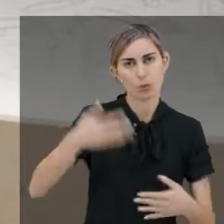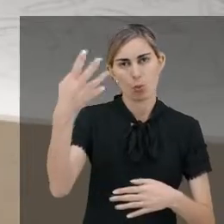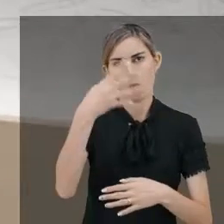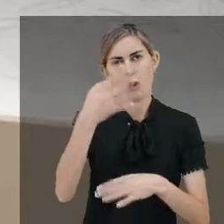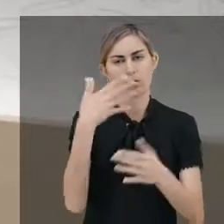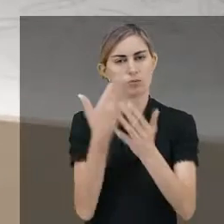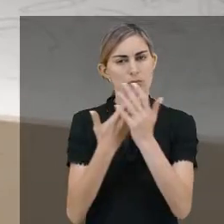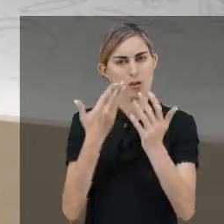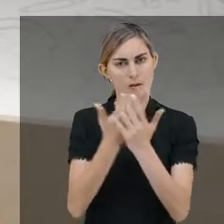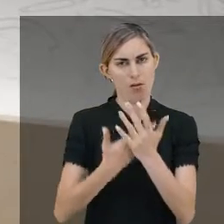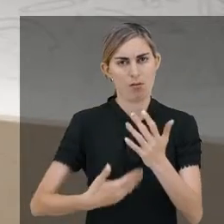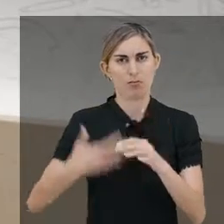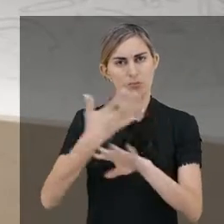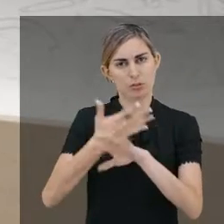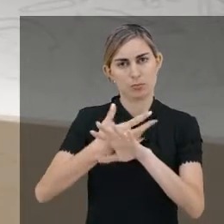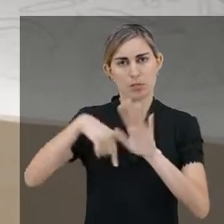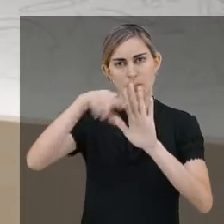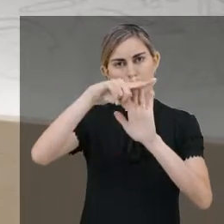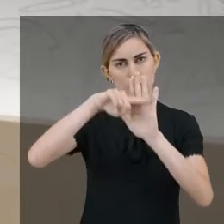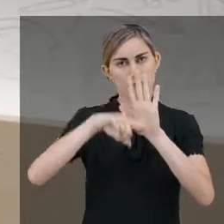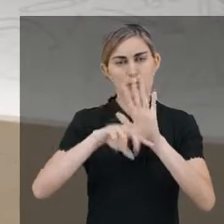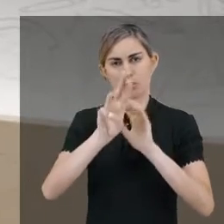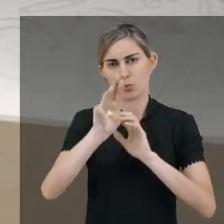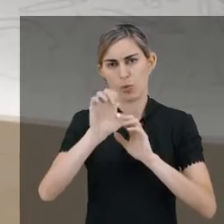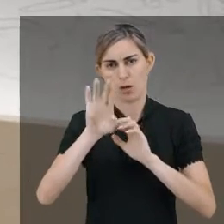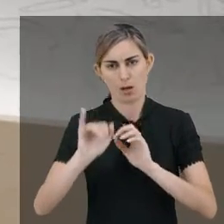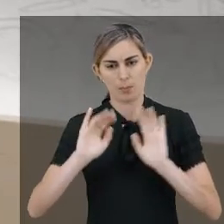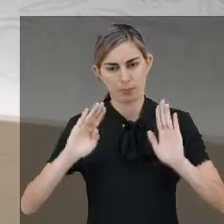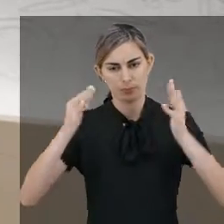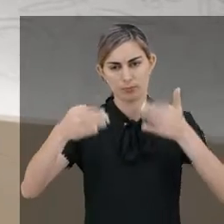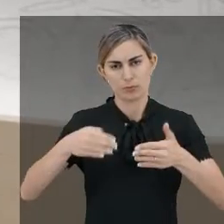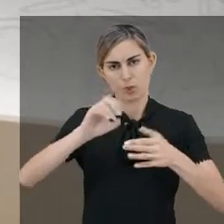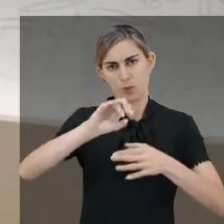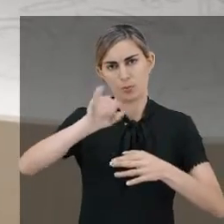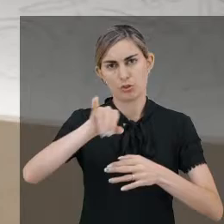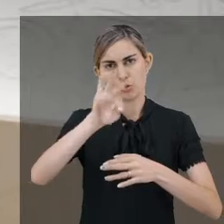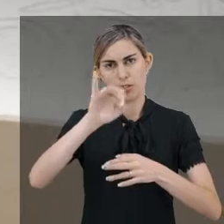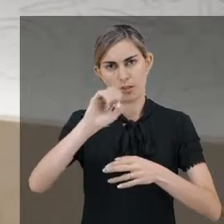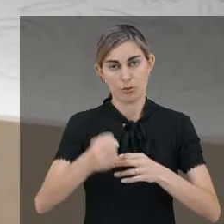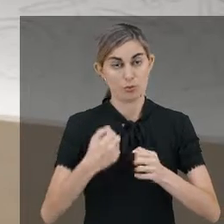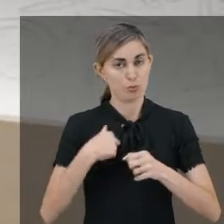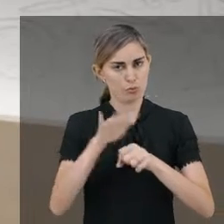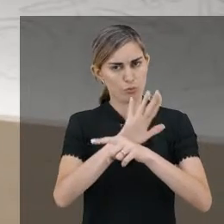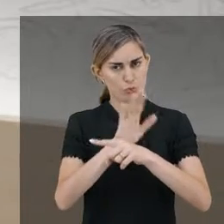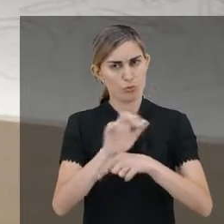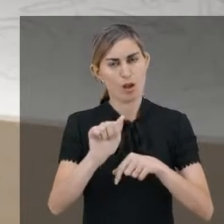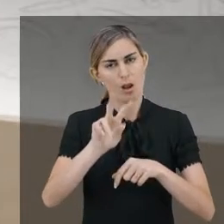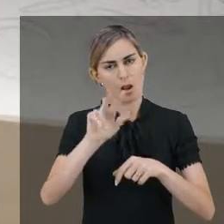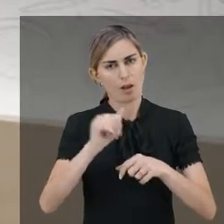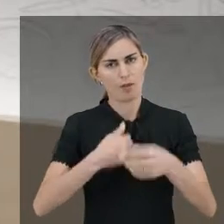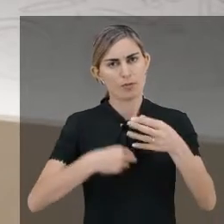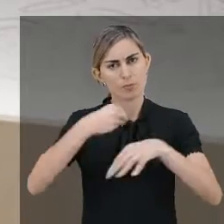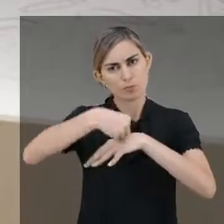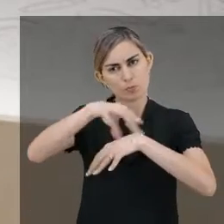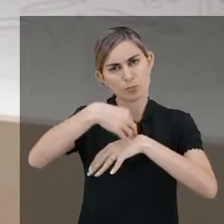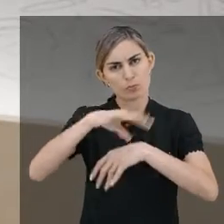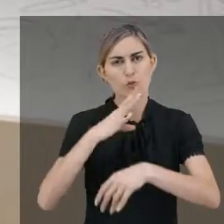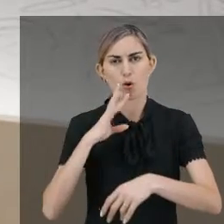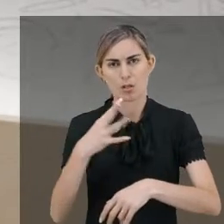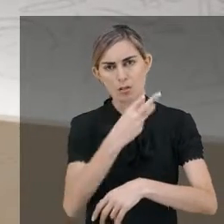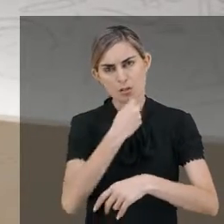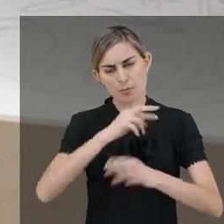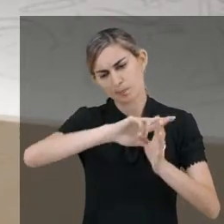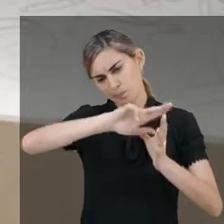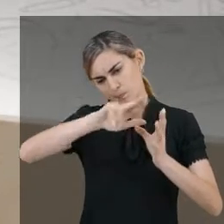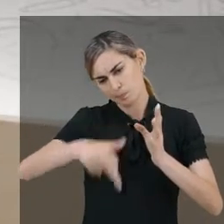à nossa quarta aula da disciplina de Programação Web orientada a objetos. Estarei com vocês na videoaula e no AVA, mediando os conhecimentos